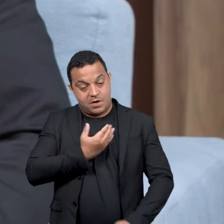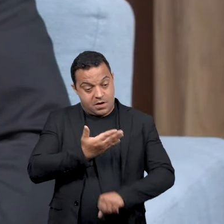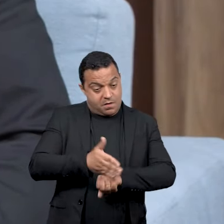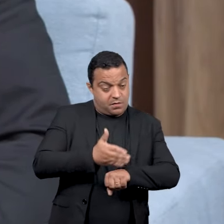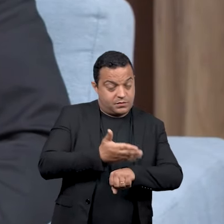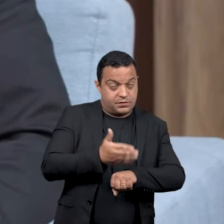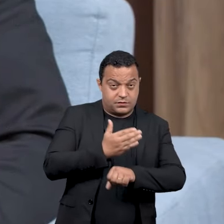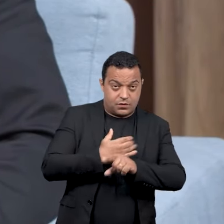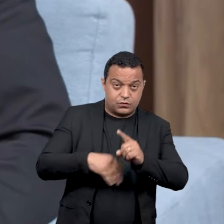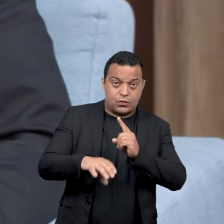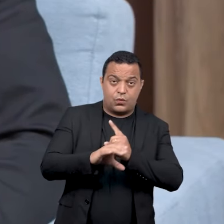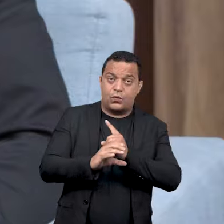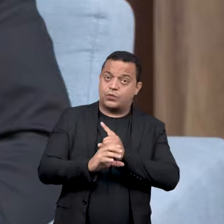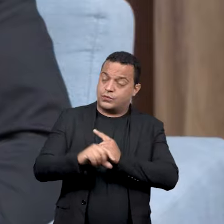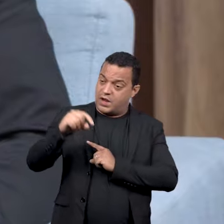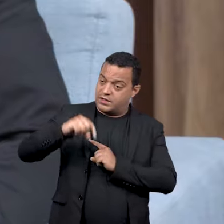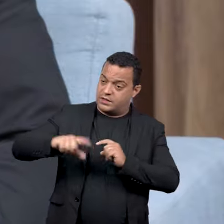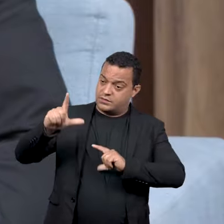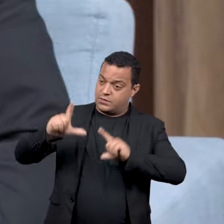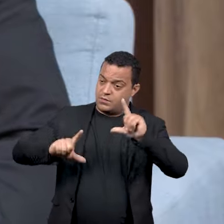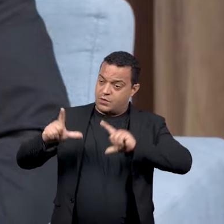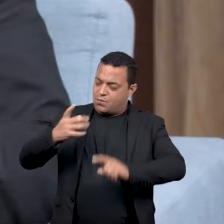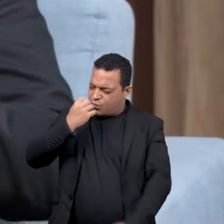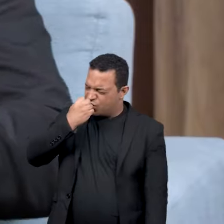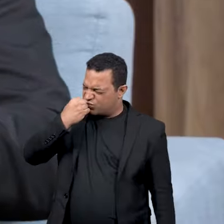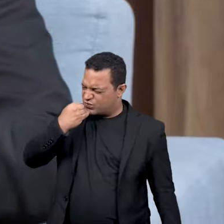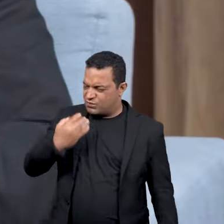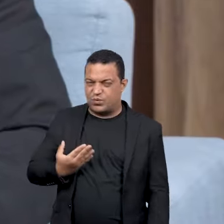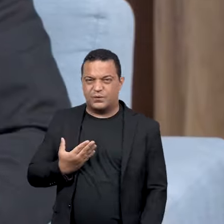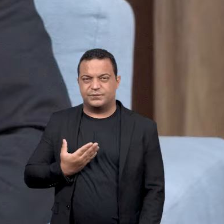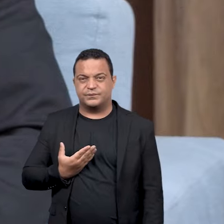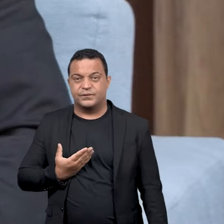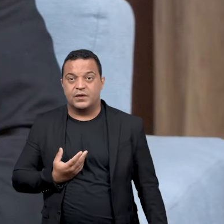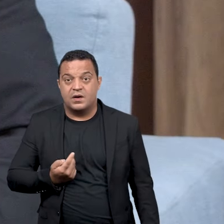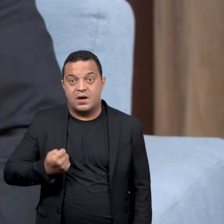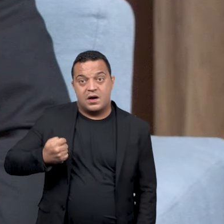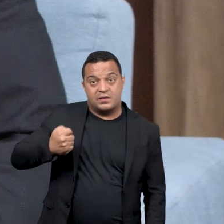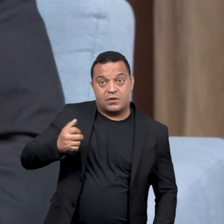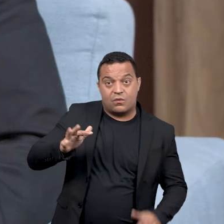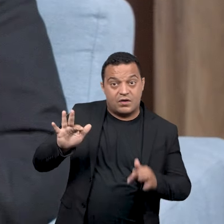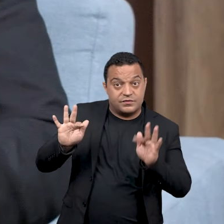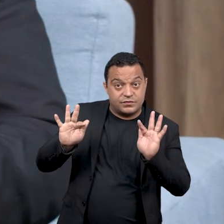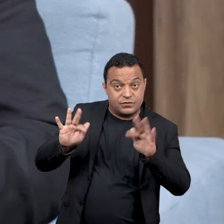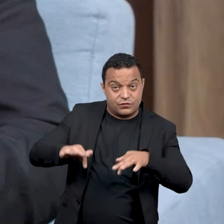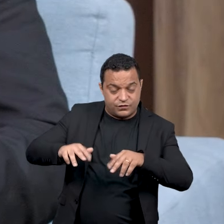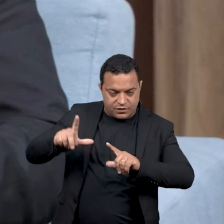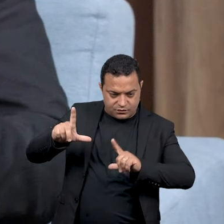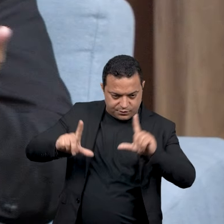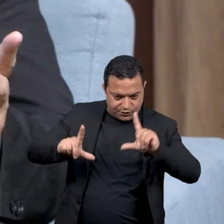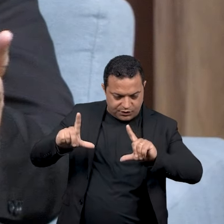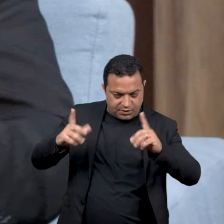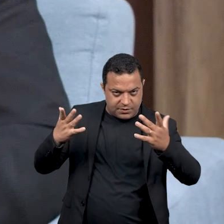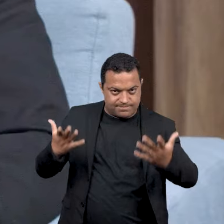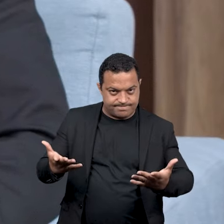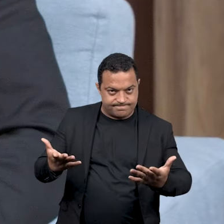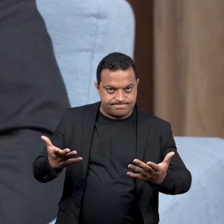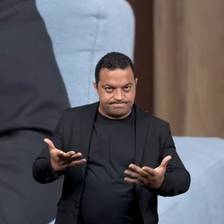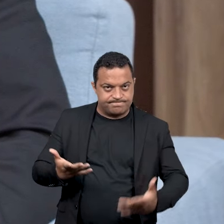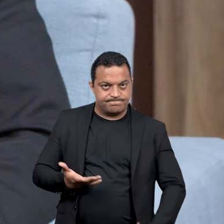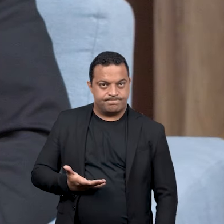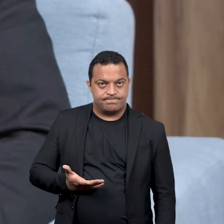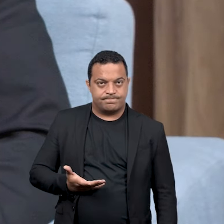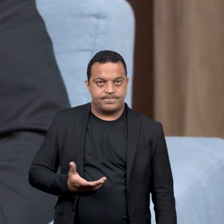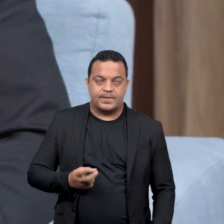sua participação. Como é bom ter a participação dos nossos irmãos. Nós estamos chegando já